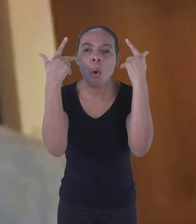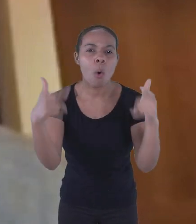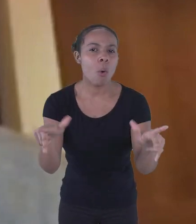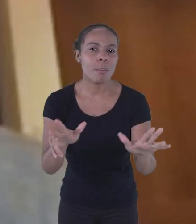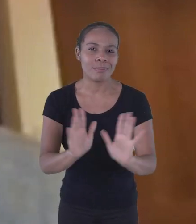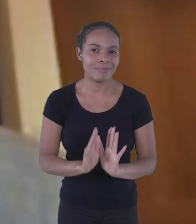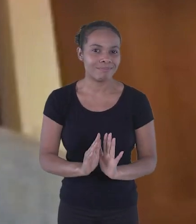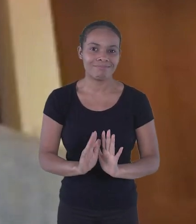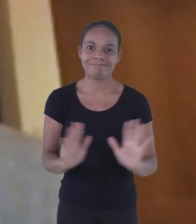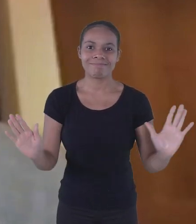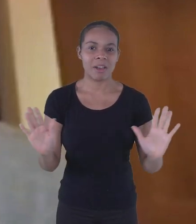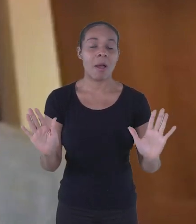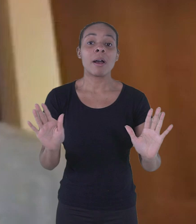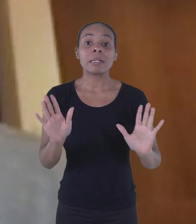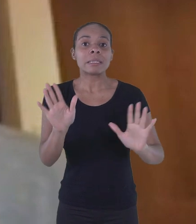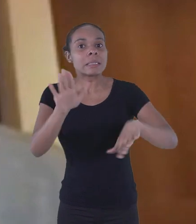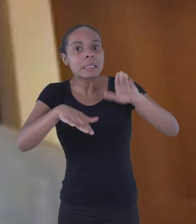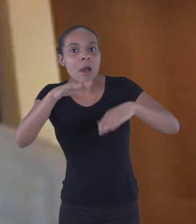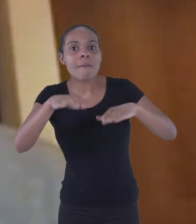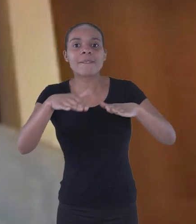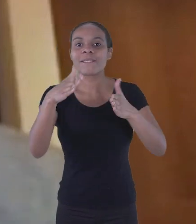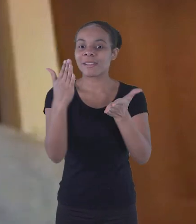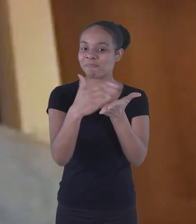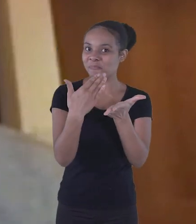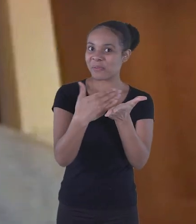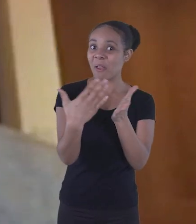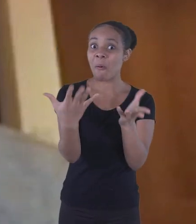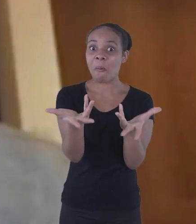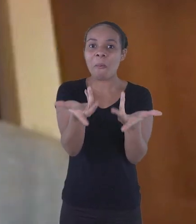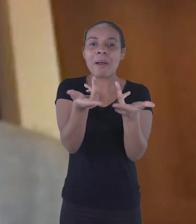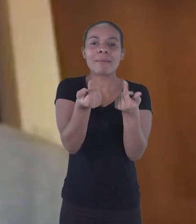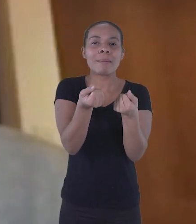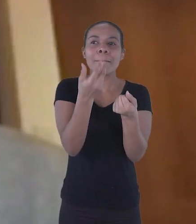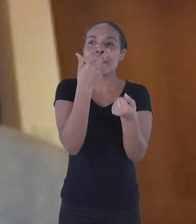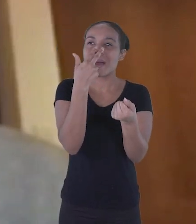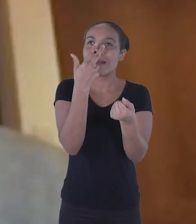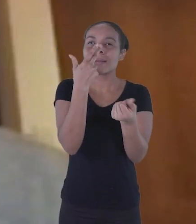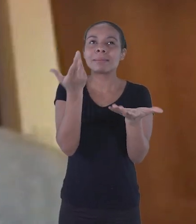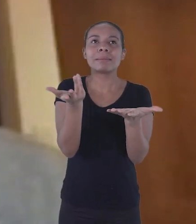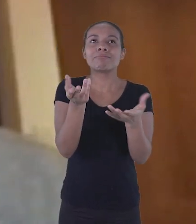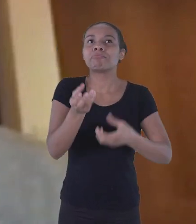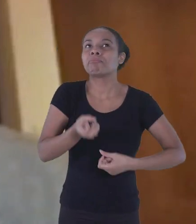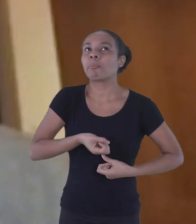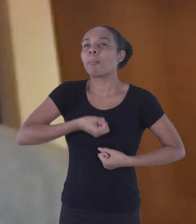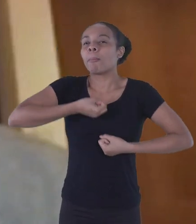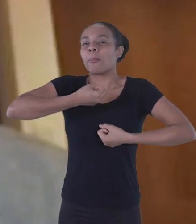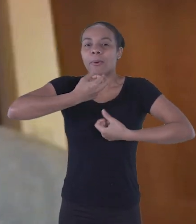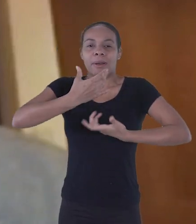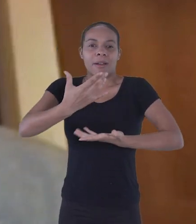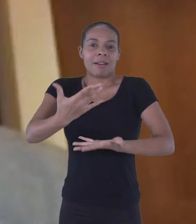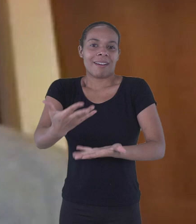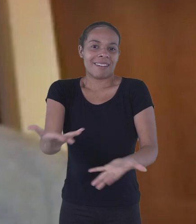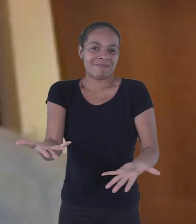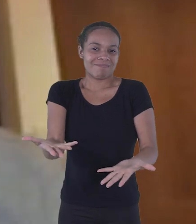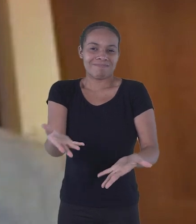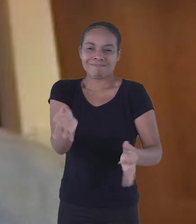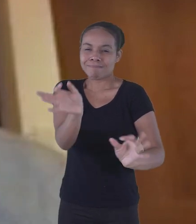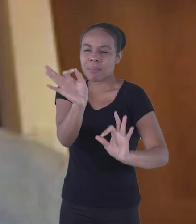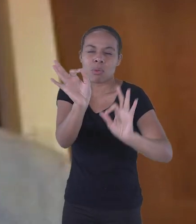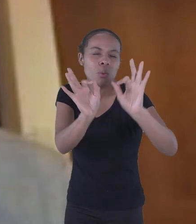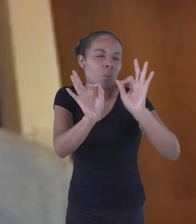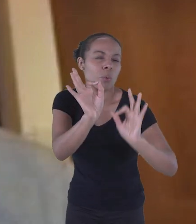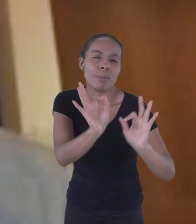que a qualidade vem mais do despojamento do que de uma